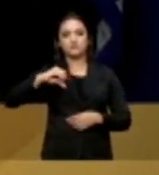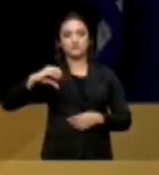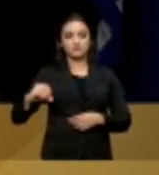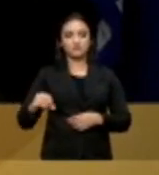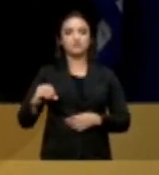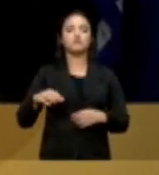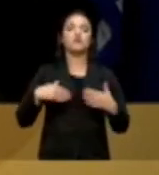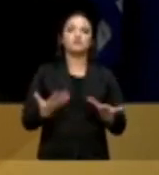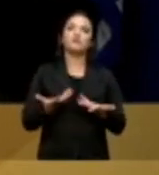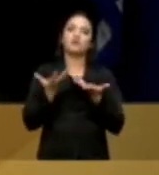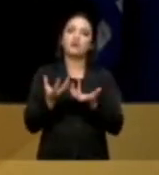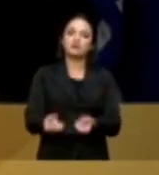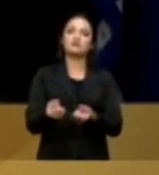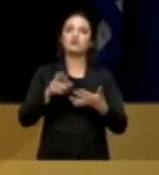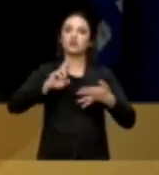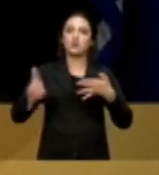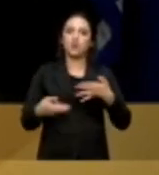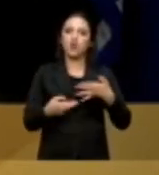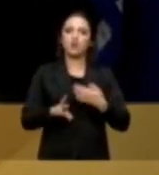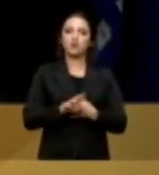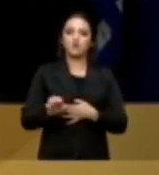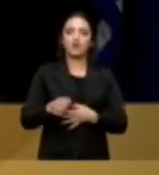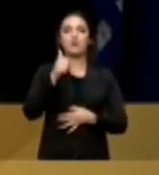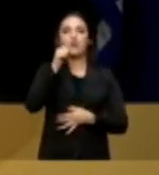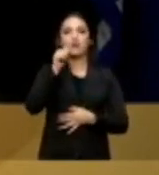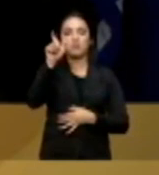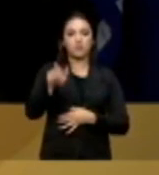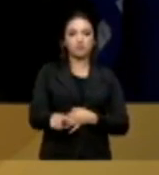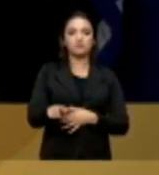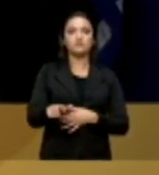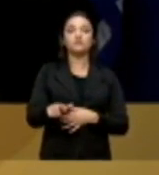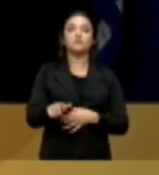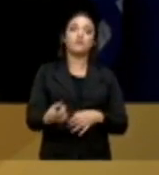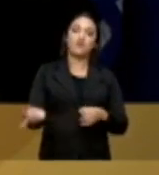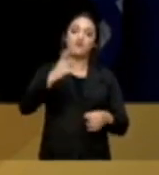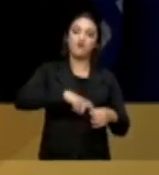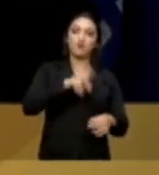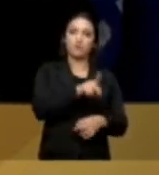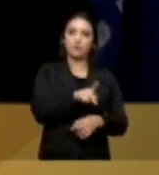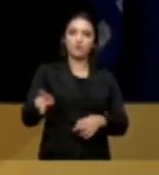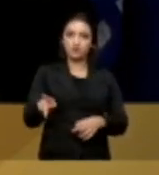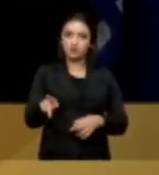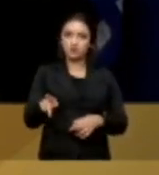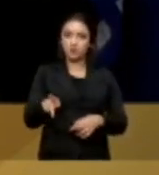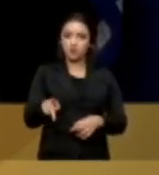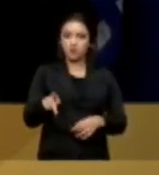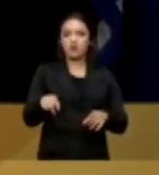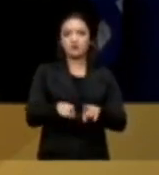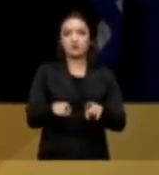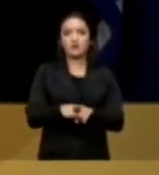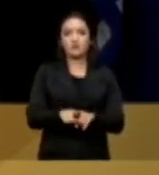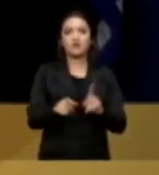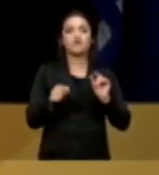pelo provimento do recurso extraordinário para que a servidora seja reintegrada ao cargo de professora, possibilitando ao gestor